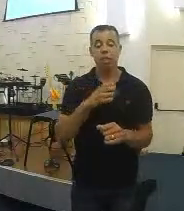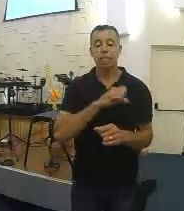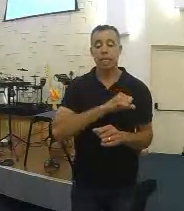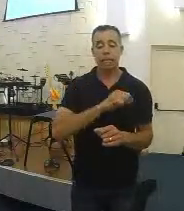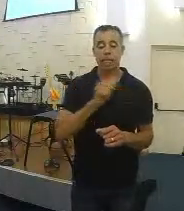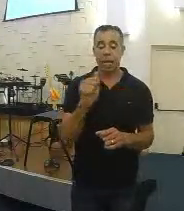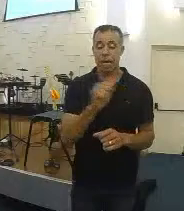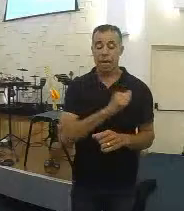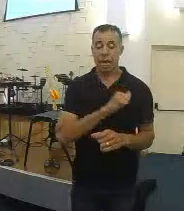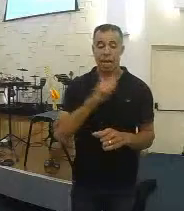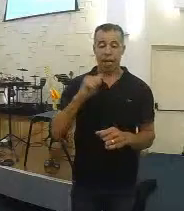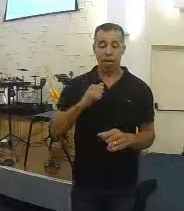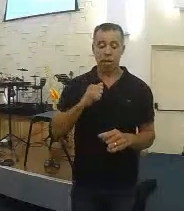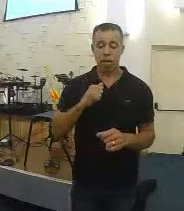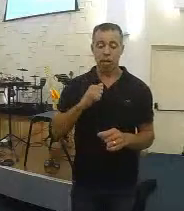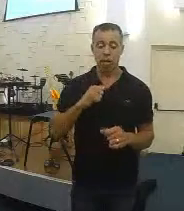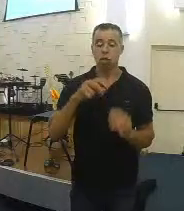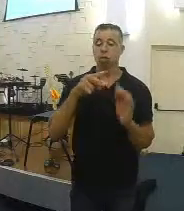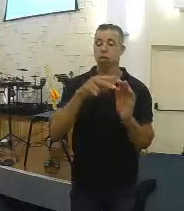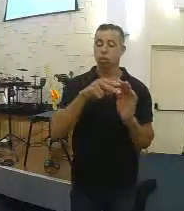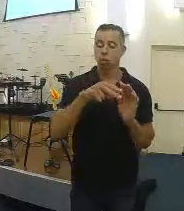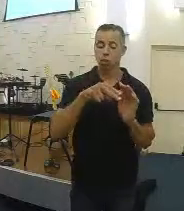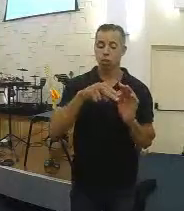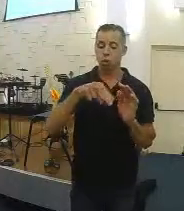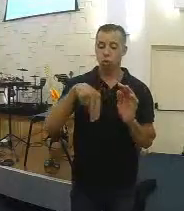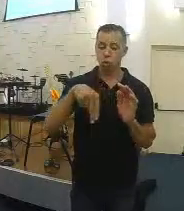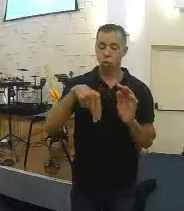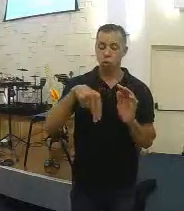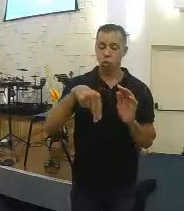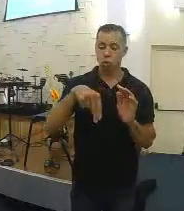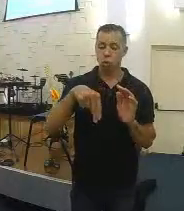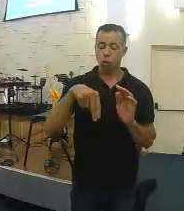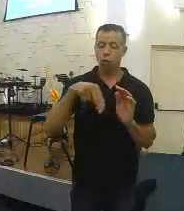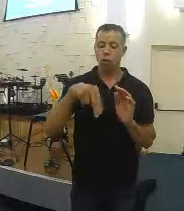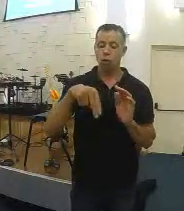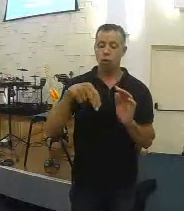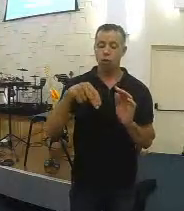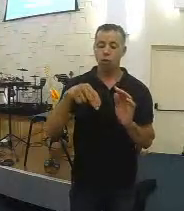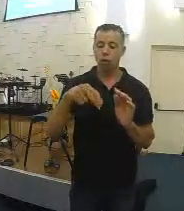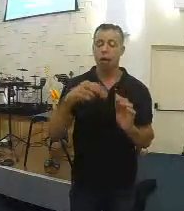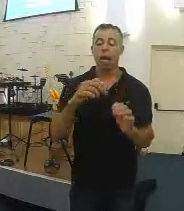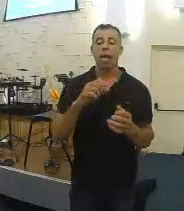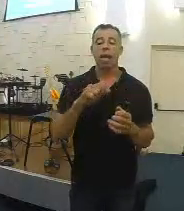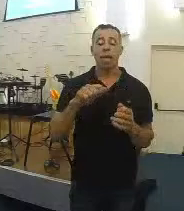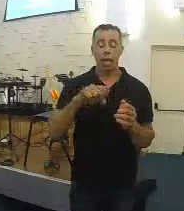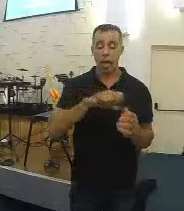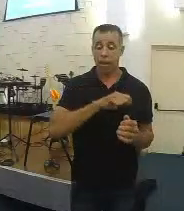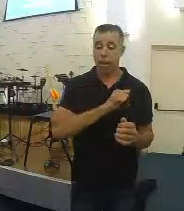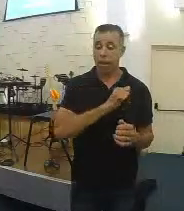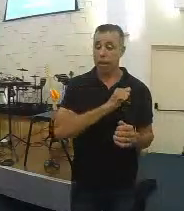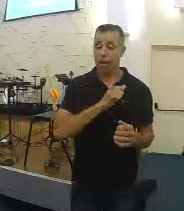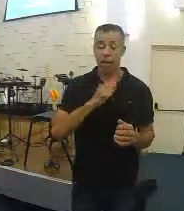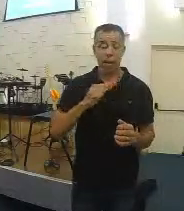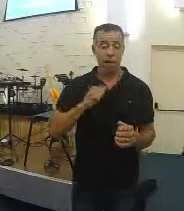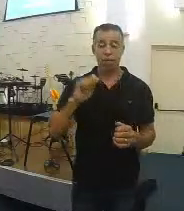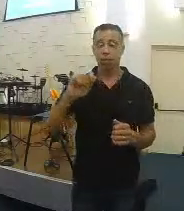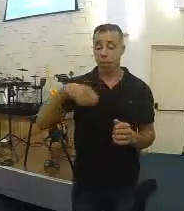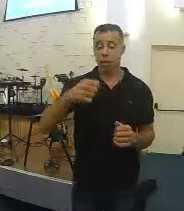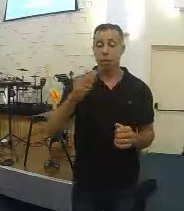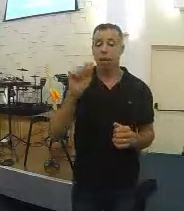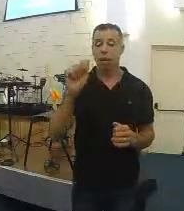lei. Números 3,10 diz: mas Arão e a seus filhos ordenarás que se dediquem só ao